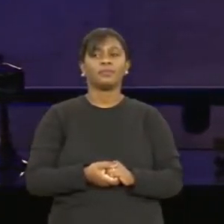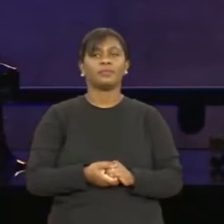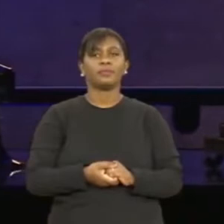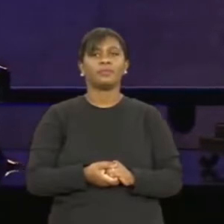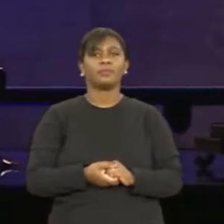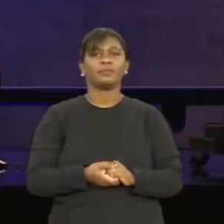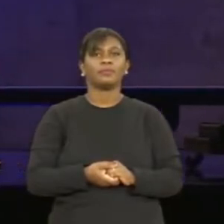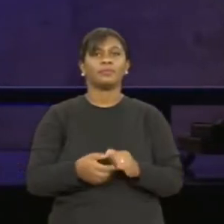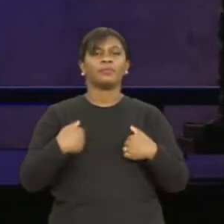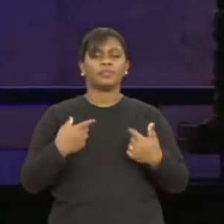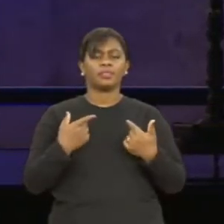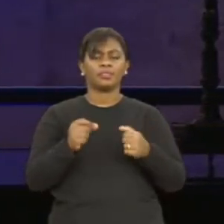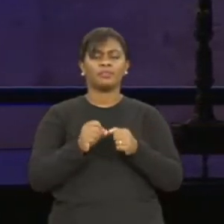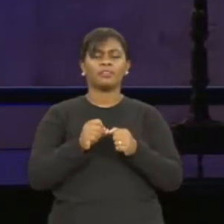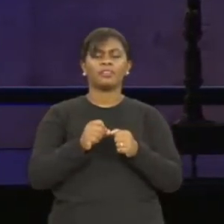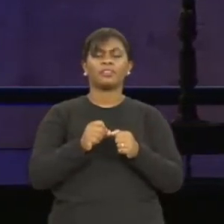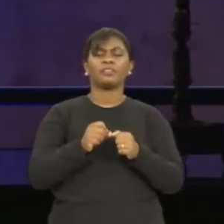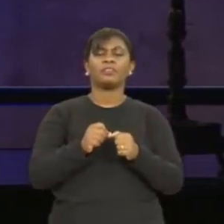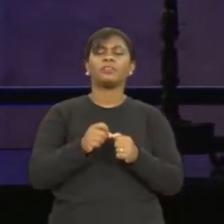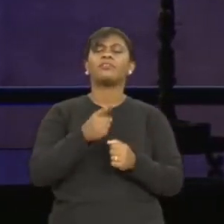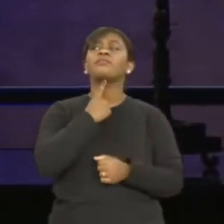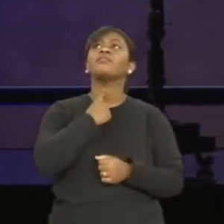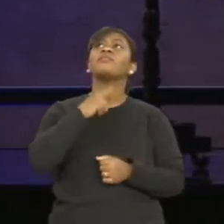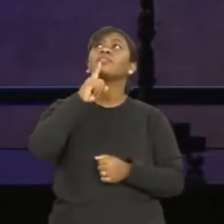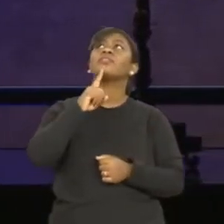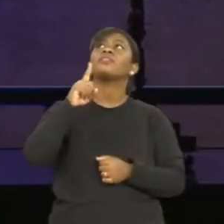Eu quero fazer o que agrada a ti.